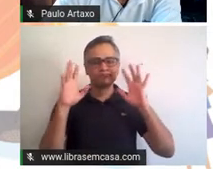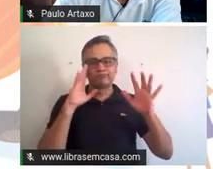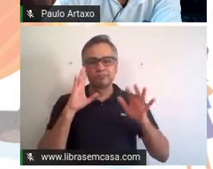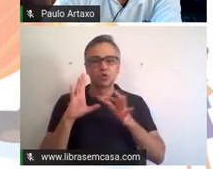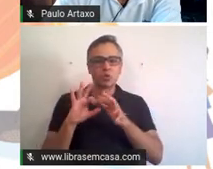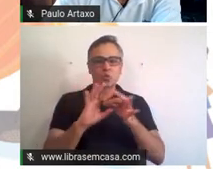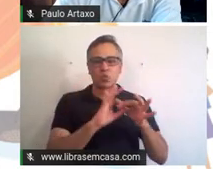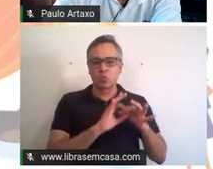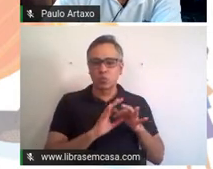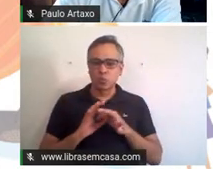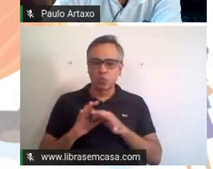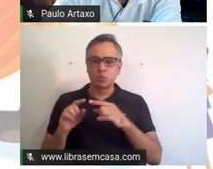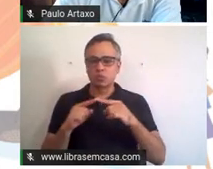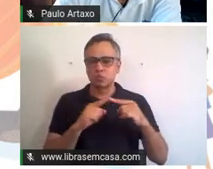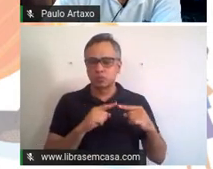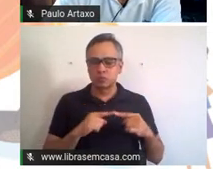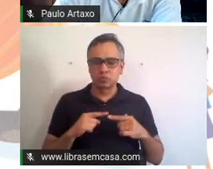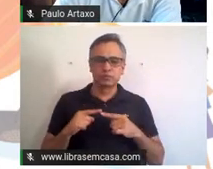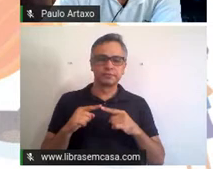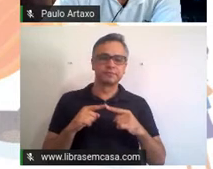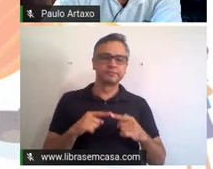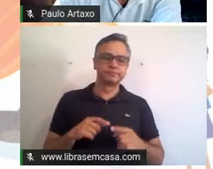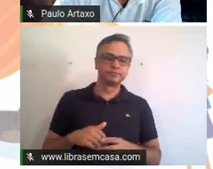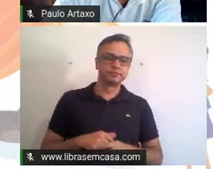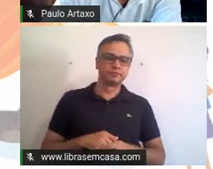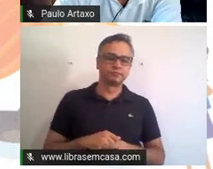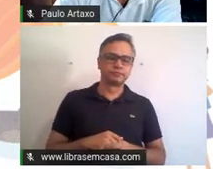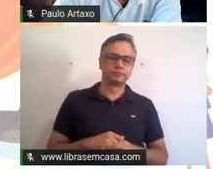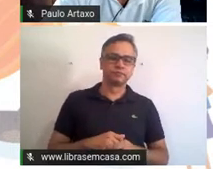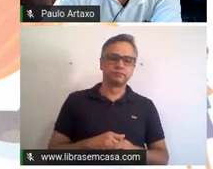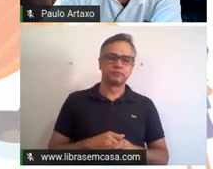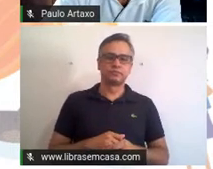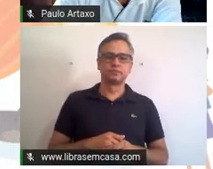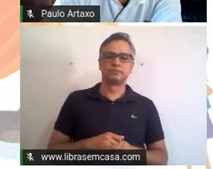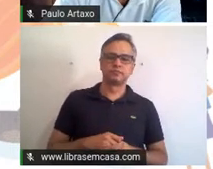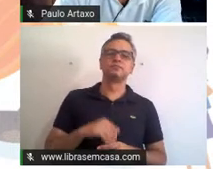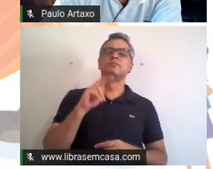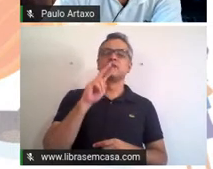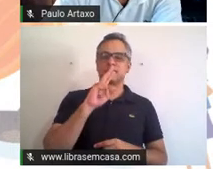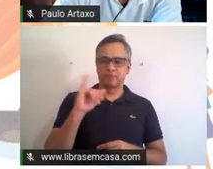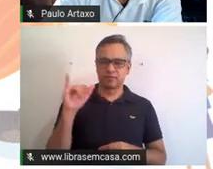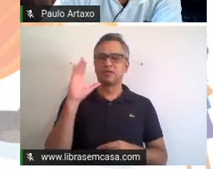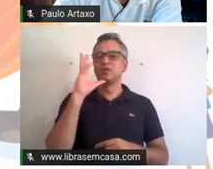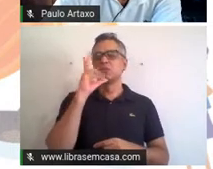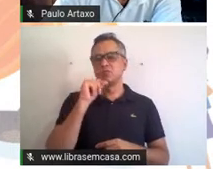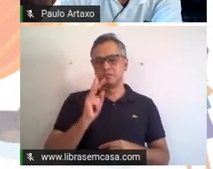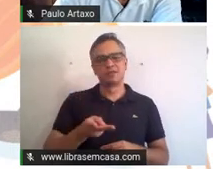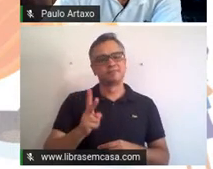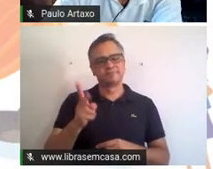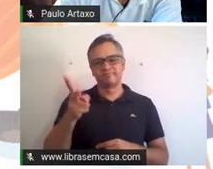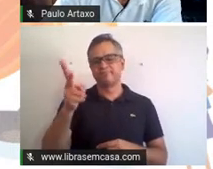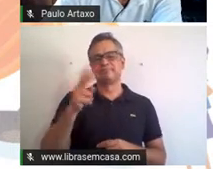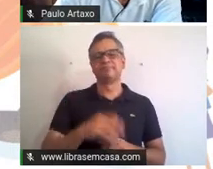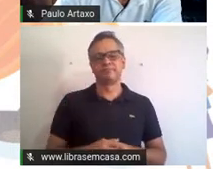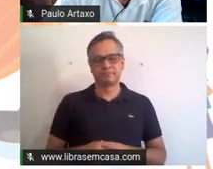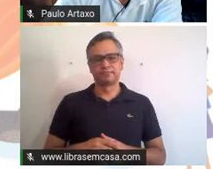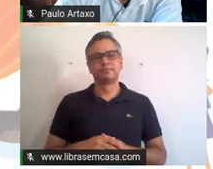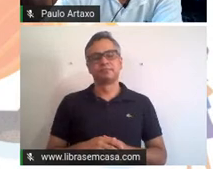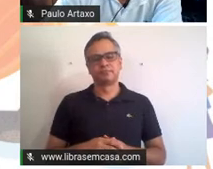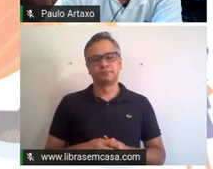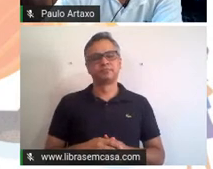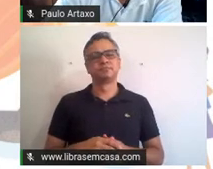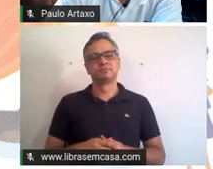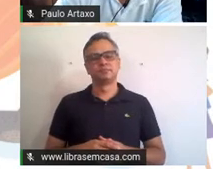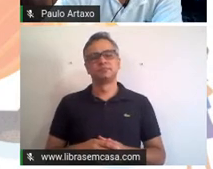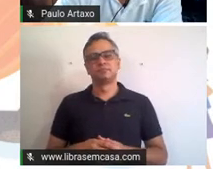foram feitas, que acho que vão perdurar ainda por muito tempo, vão ficar reverberando aí, né? E a